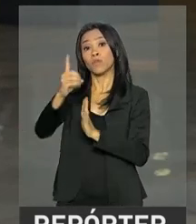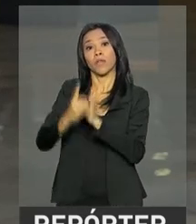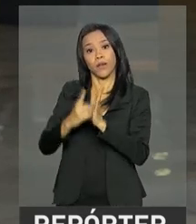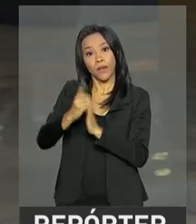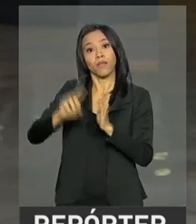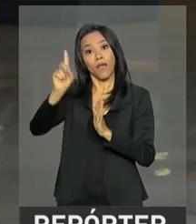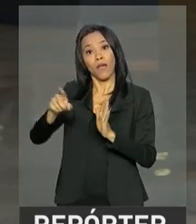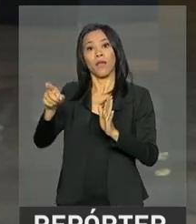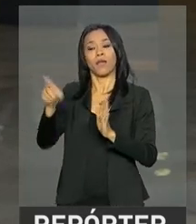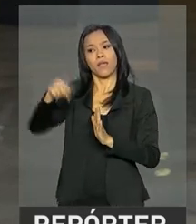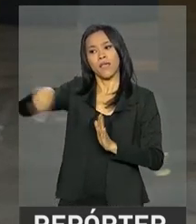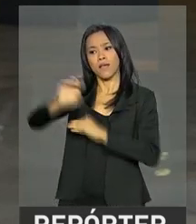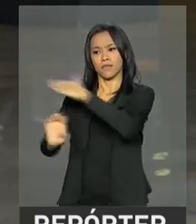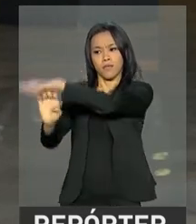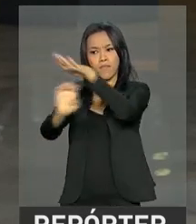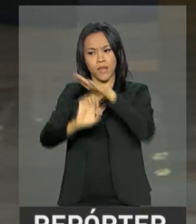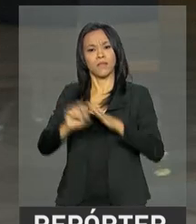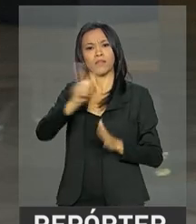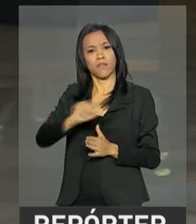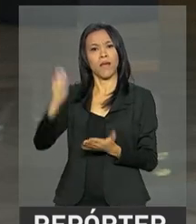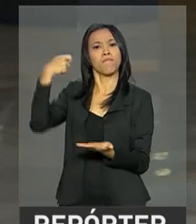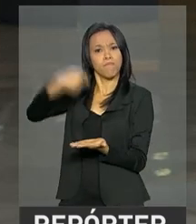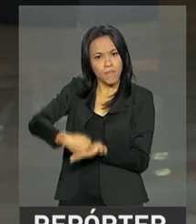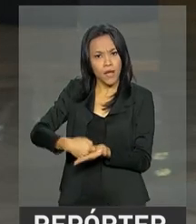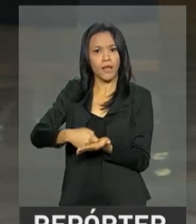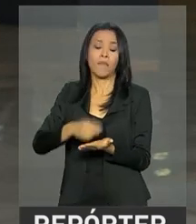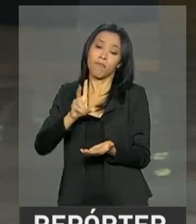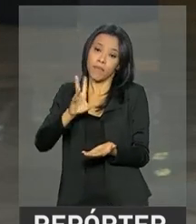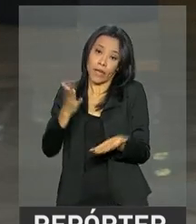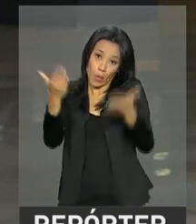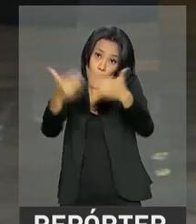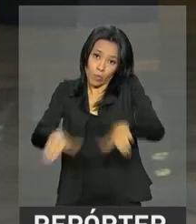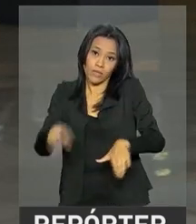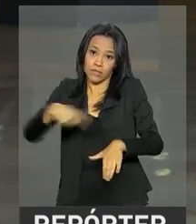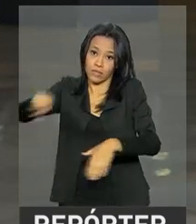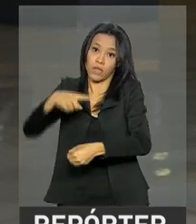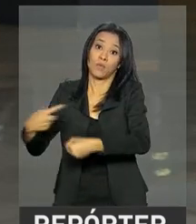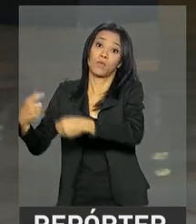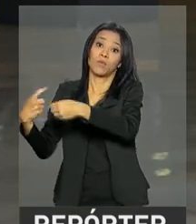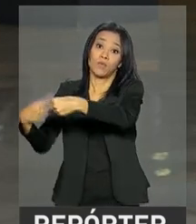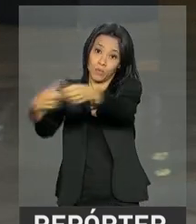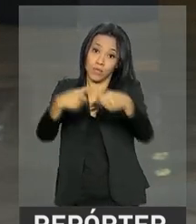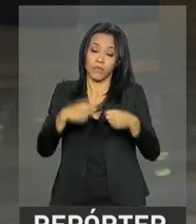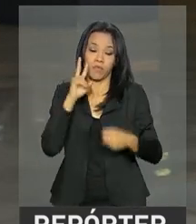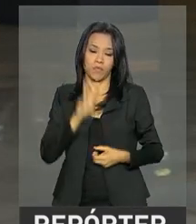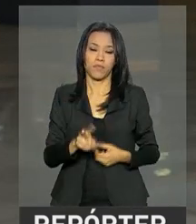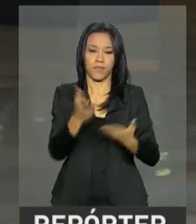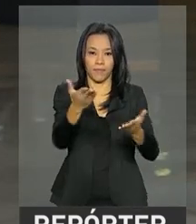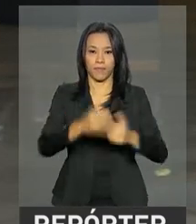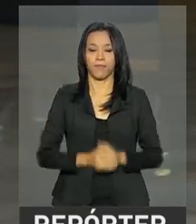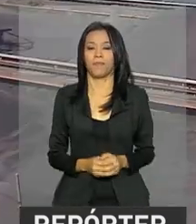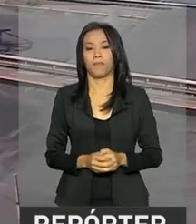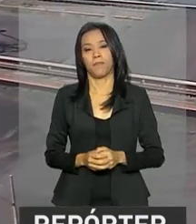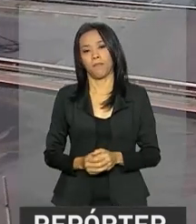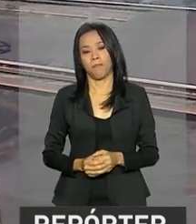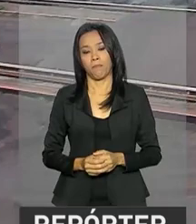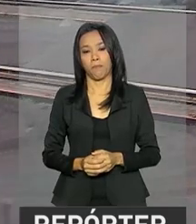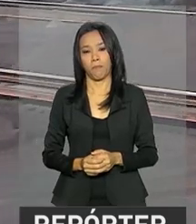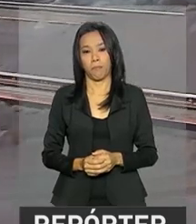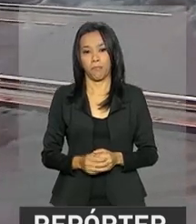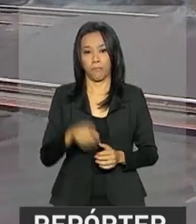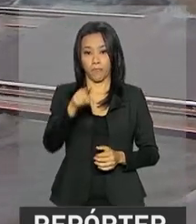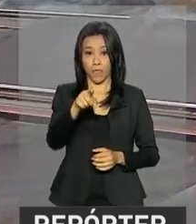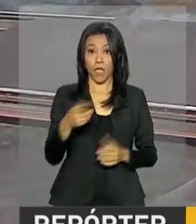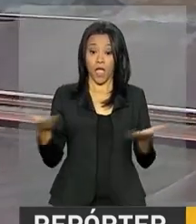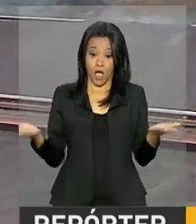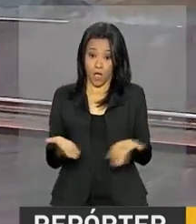dos impactos da atividade a companhia a cerimônia ea gente vê agora como foi na reportagem a